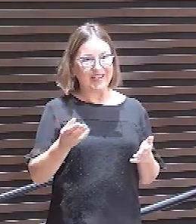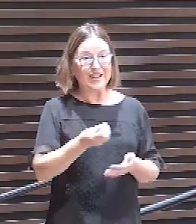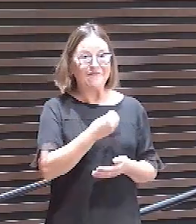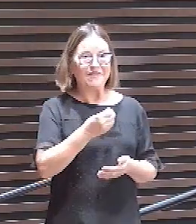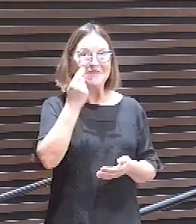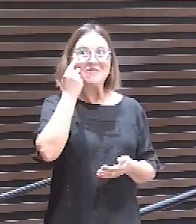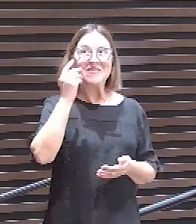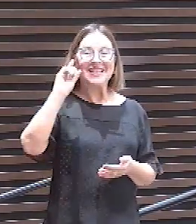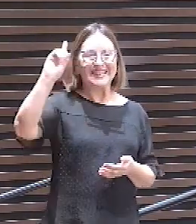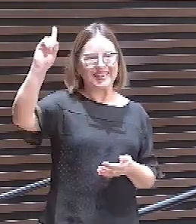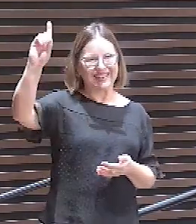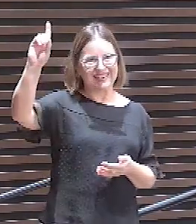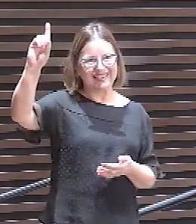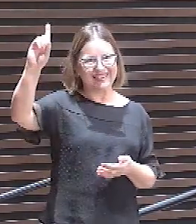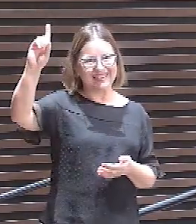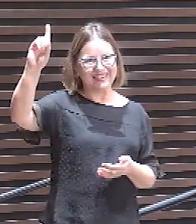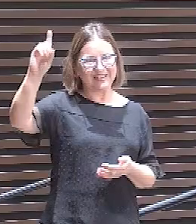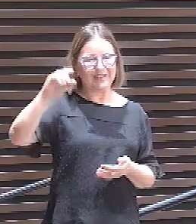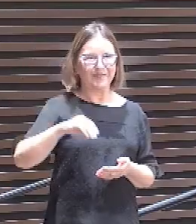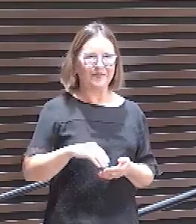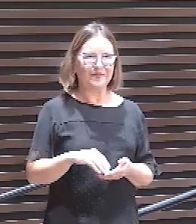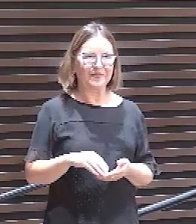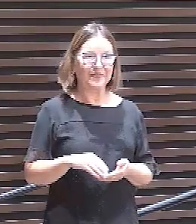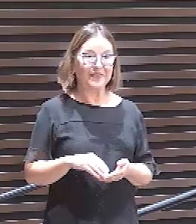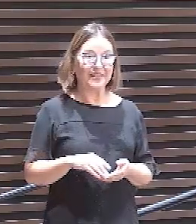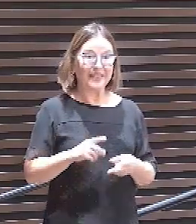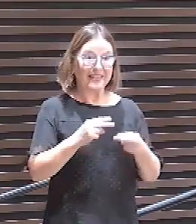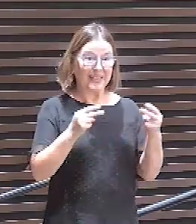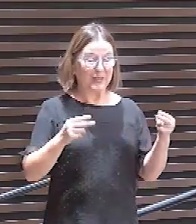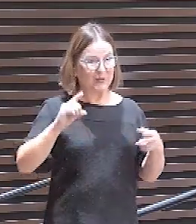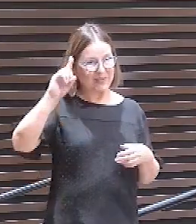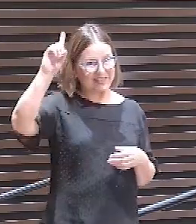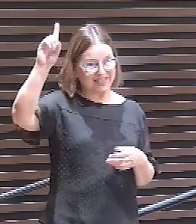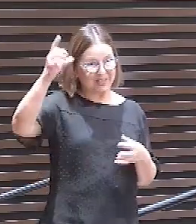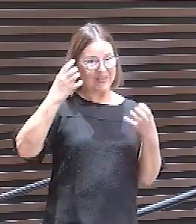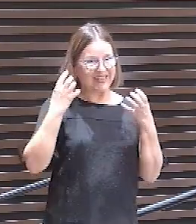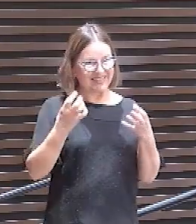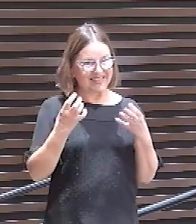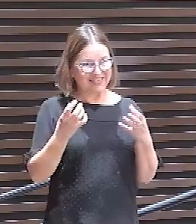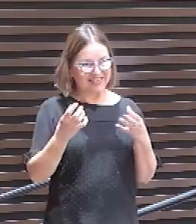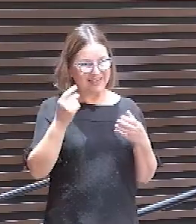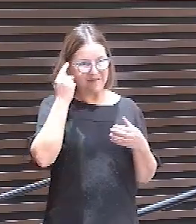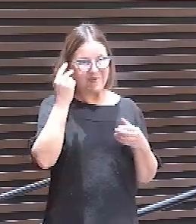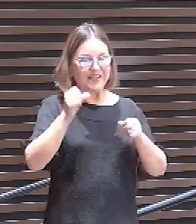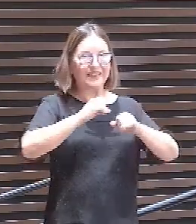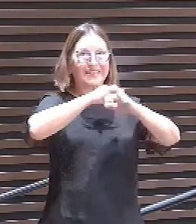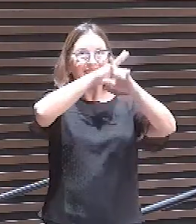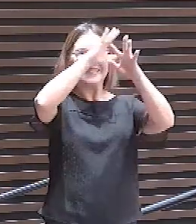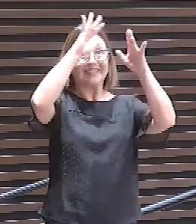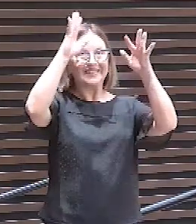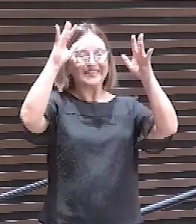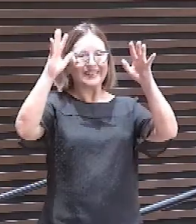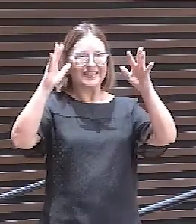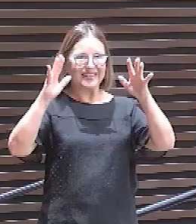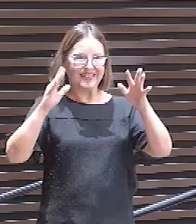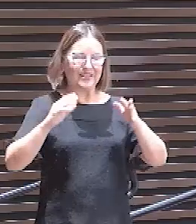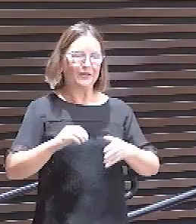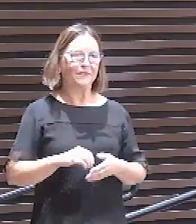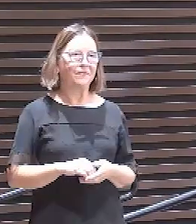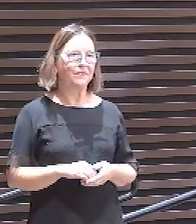ele. E aquilo que ele quer, para que ele seja glorificado. A